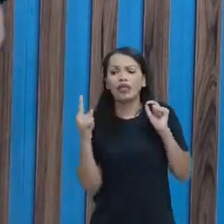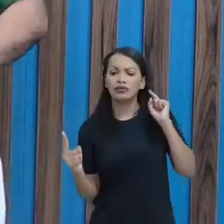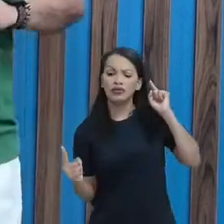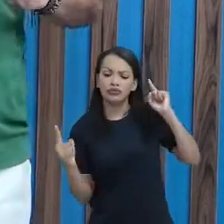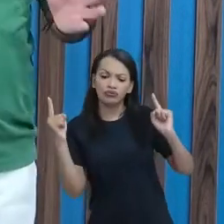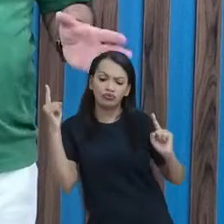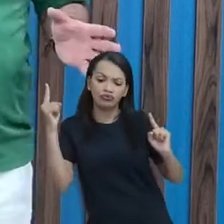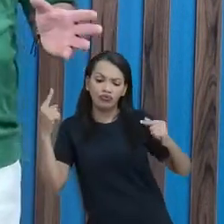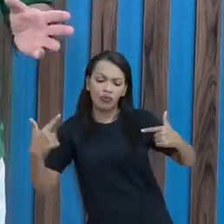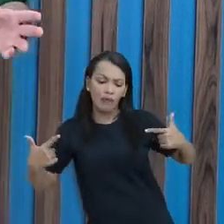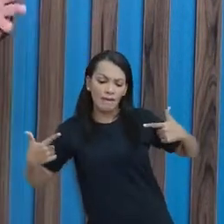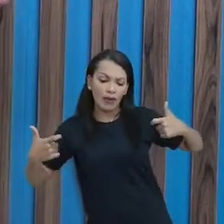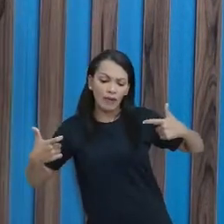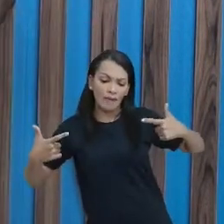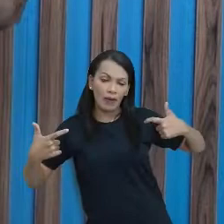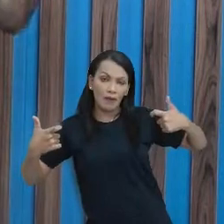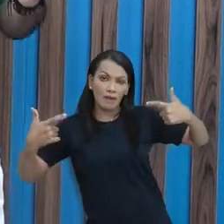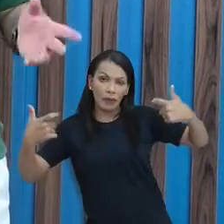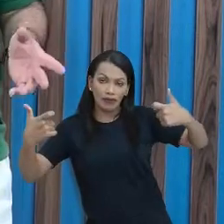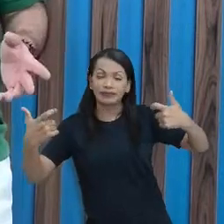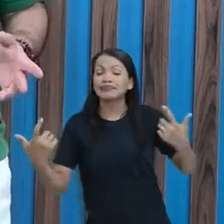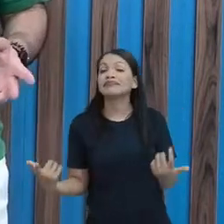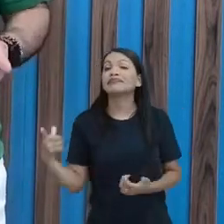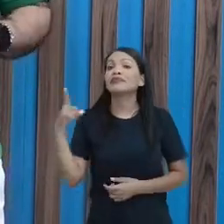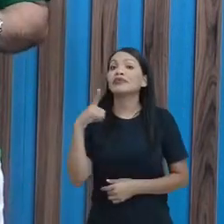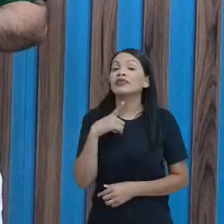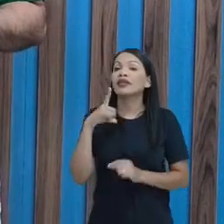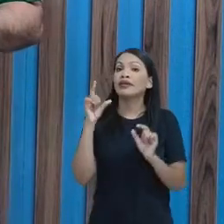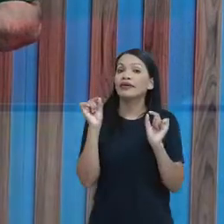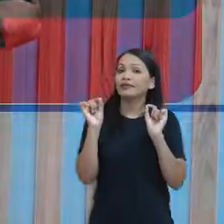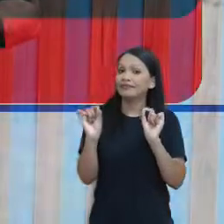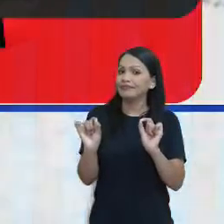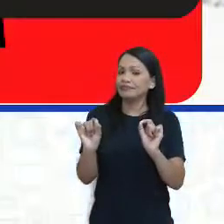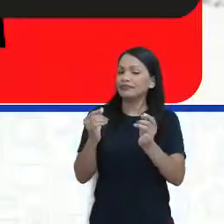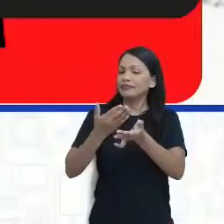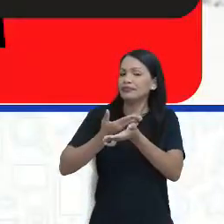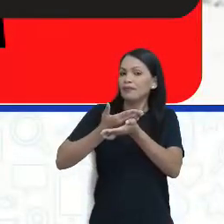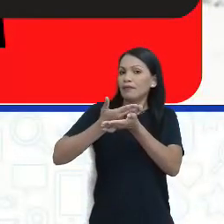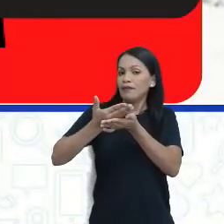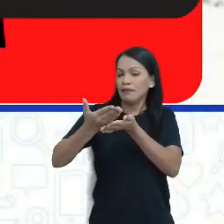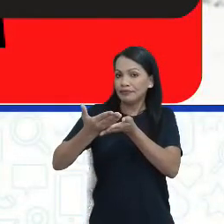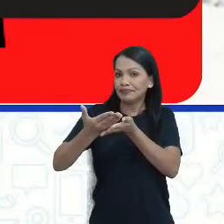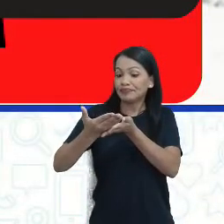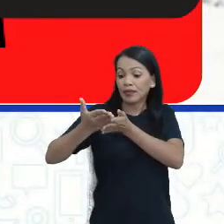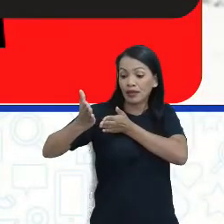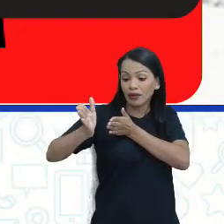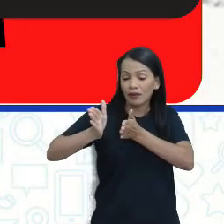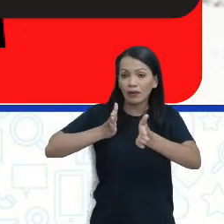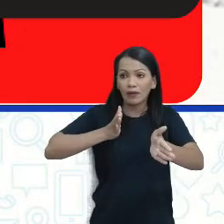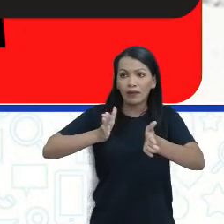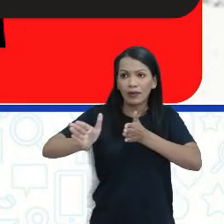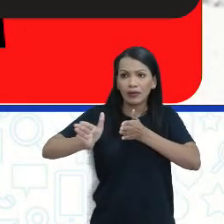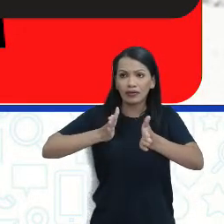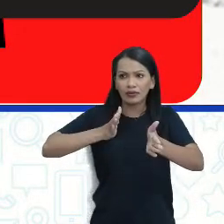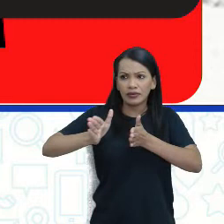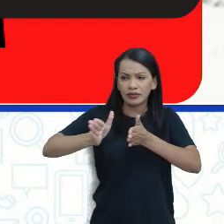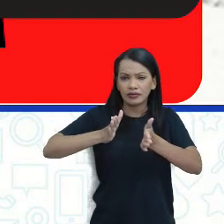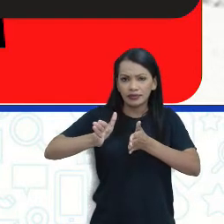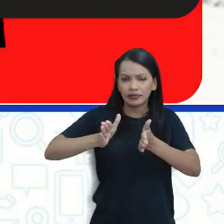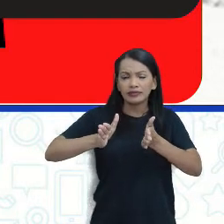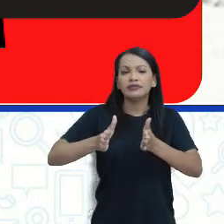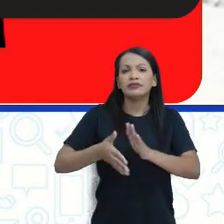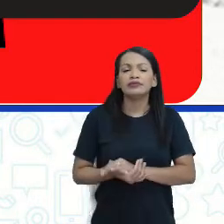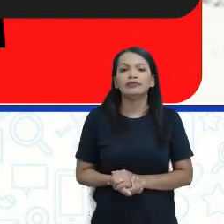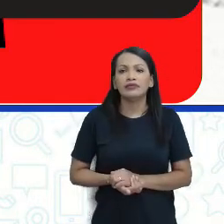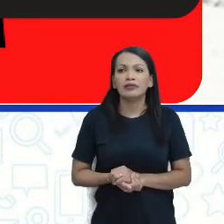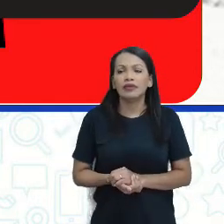aqui esse conflito. Então a gente vai ter aí, ó, inicialmente esse período vai ser marcado